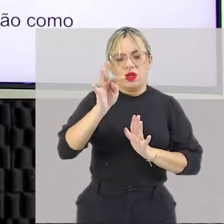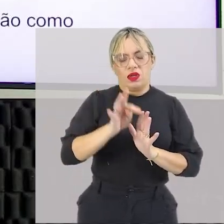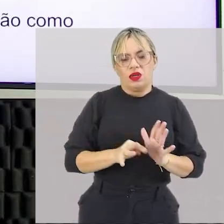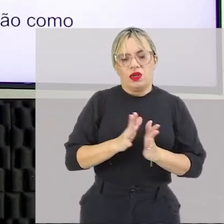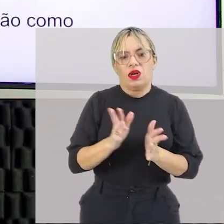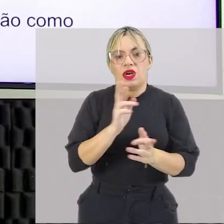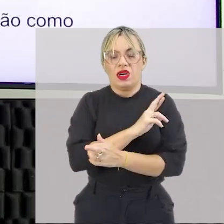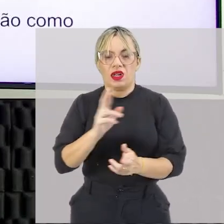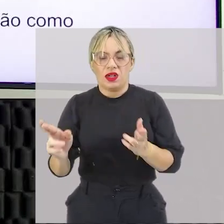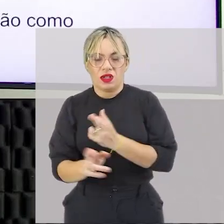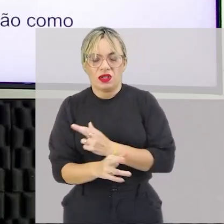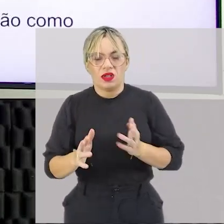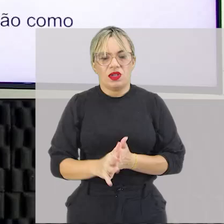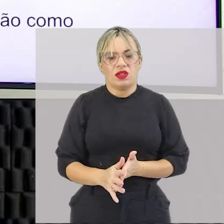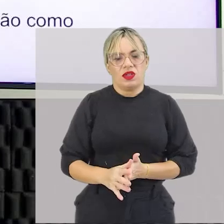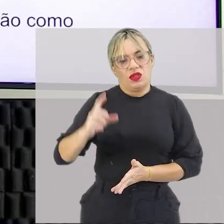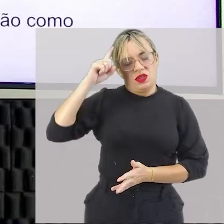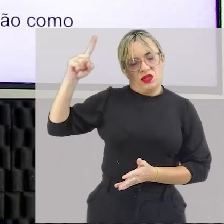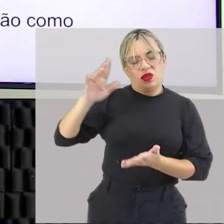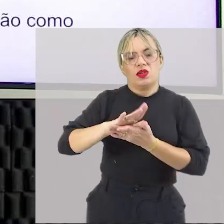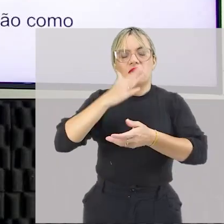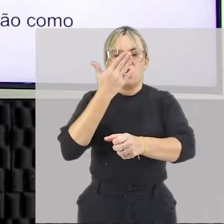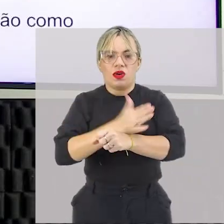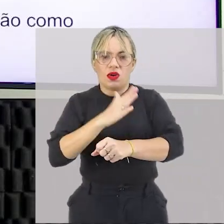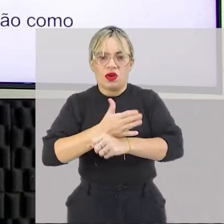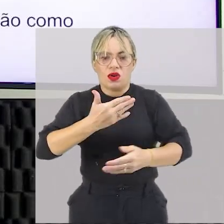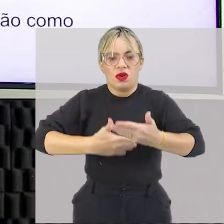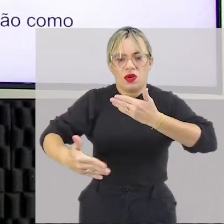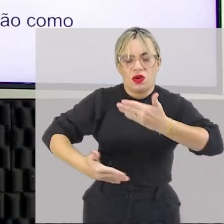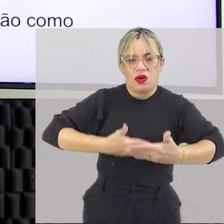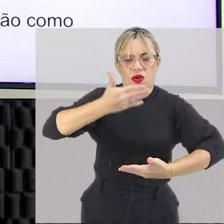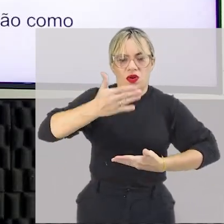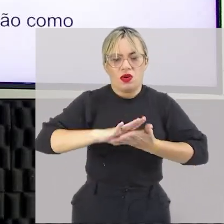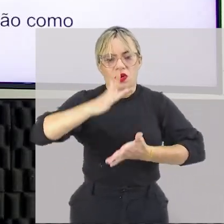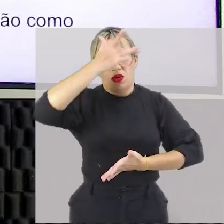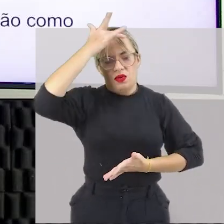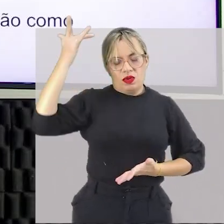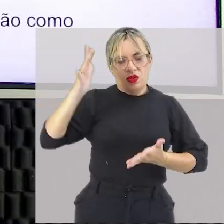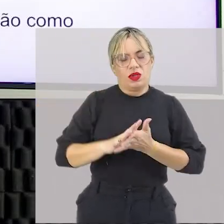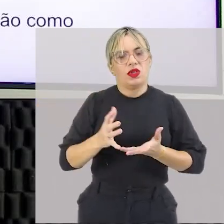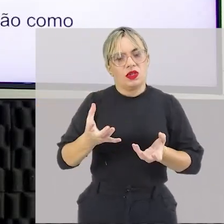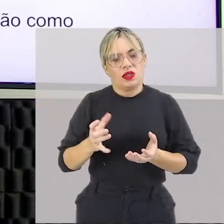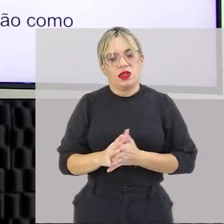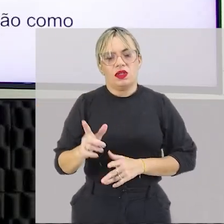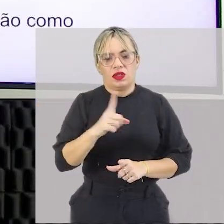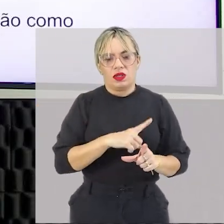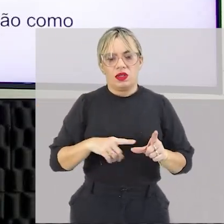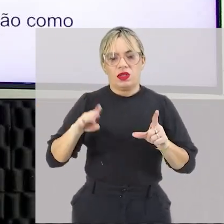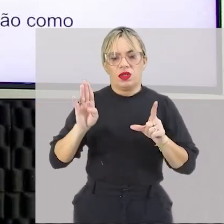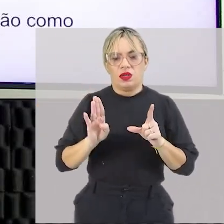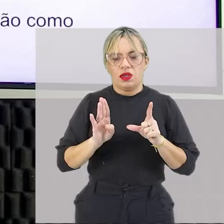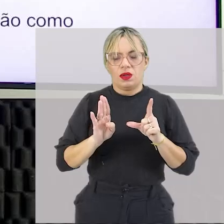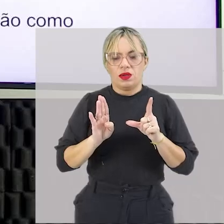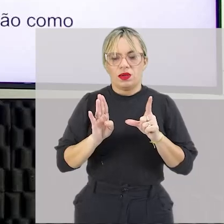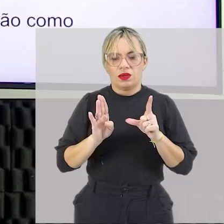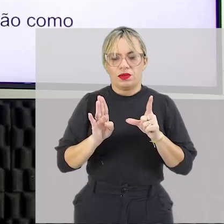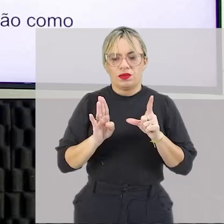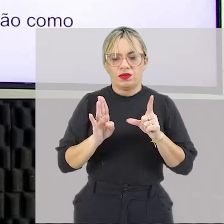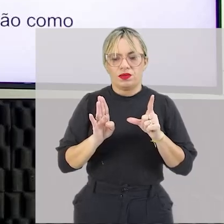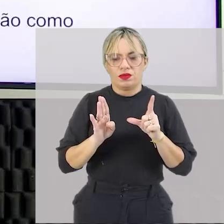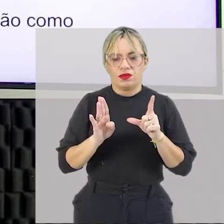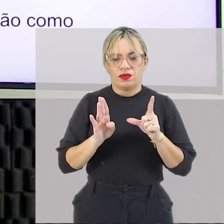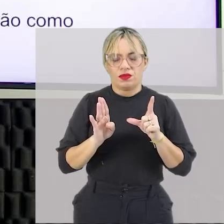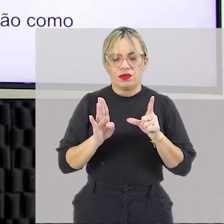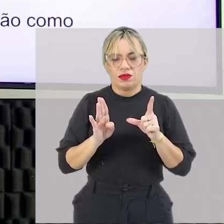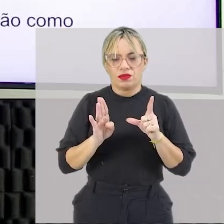algo realmente da vida cotidiana, da prática, das relações entre as pessoas. Tá? Seria o de denunciar a permanência do racismo